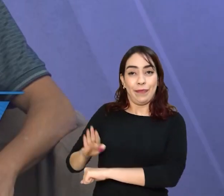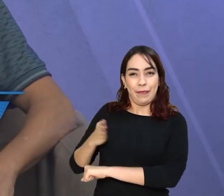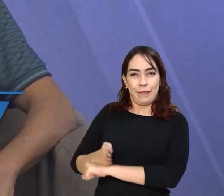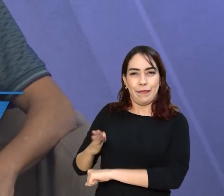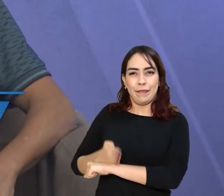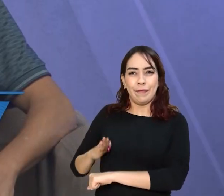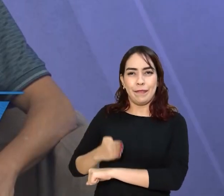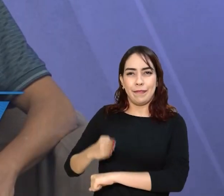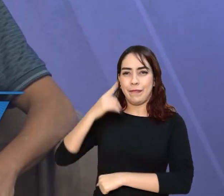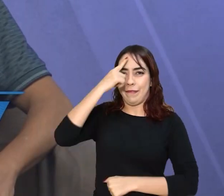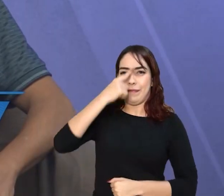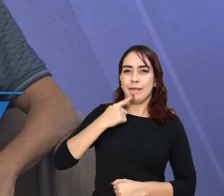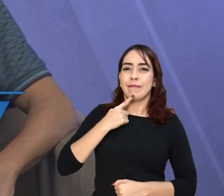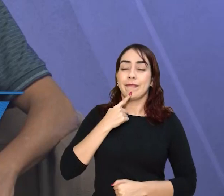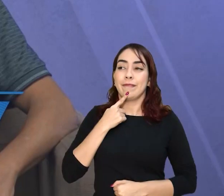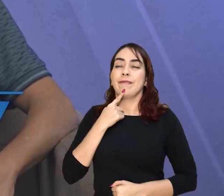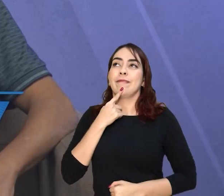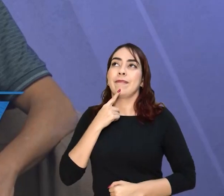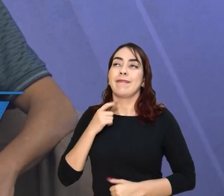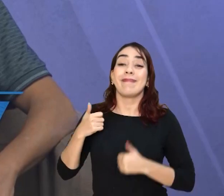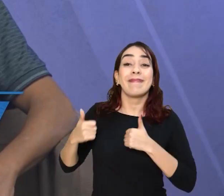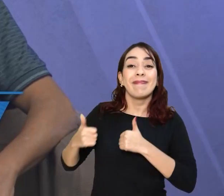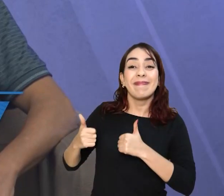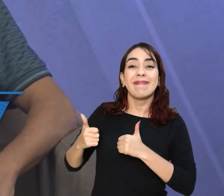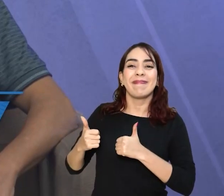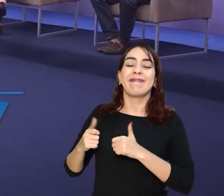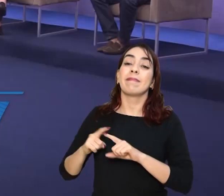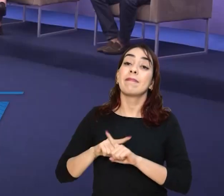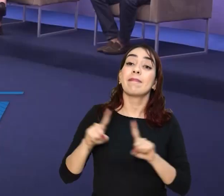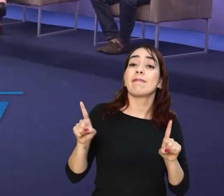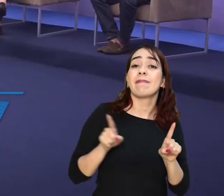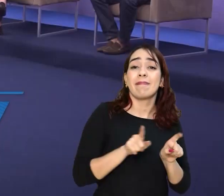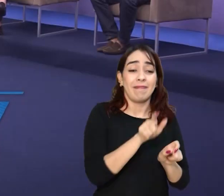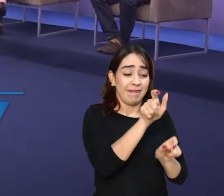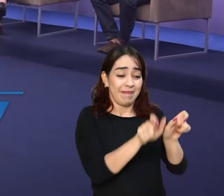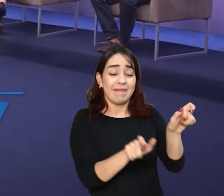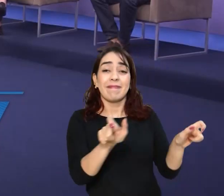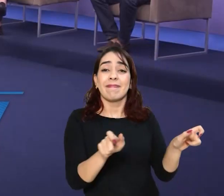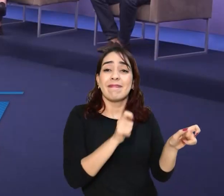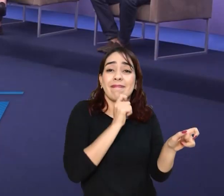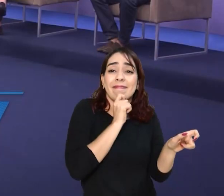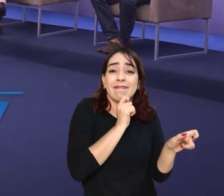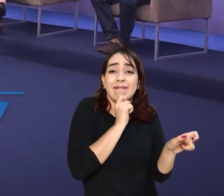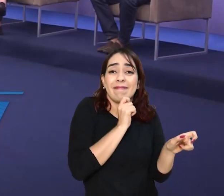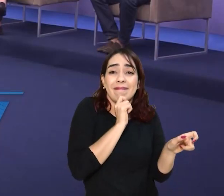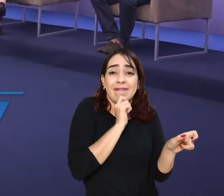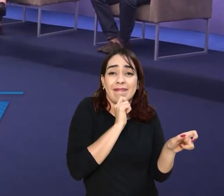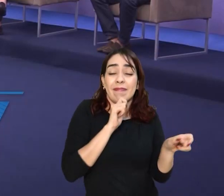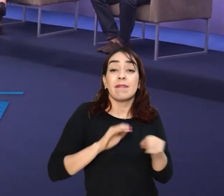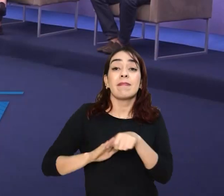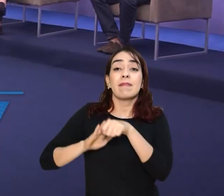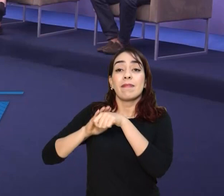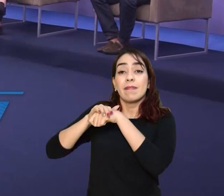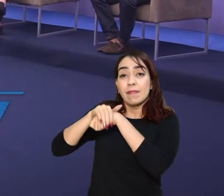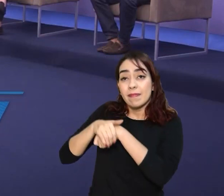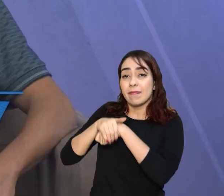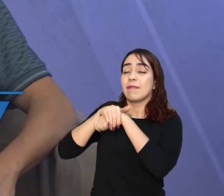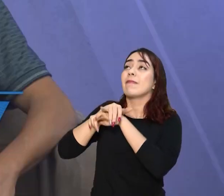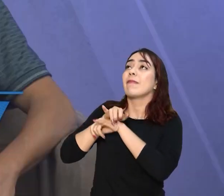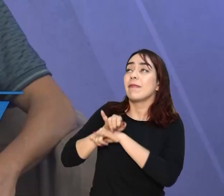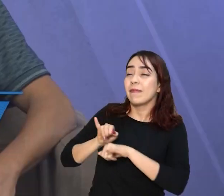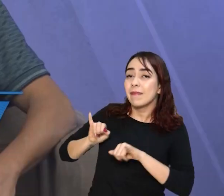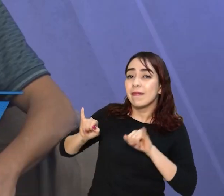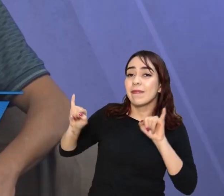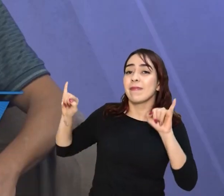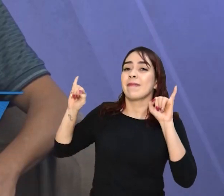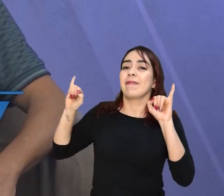um elenco que não foi formado para aquilo que ele estava propondo. Mas eu acho que ele não havia precisava... anunciado, ele anunciou à noite, no mesmo aí dia. Aí ele avisou.